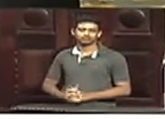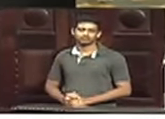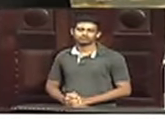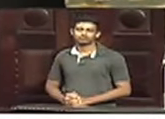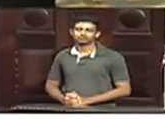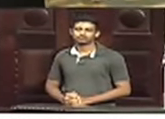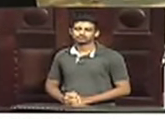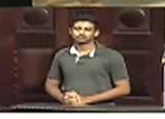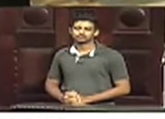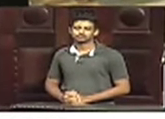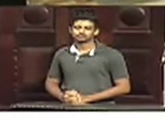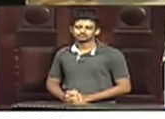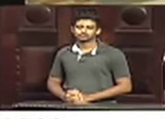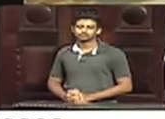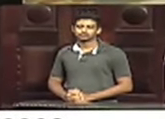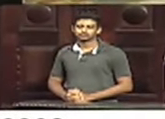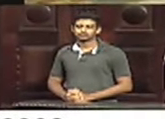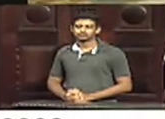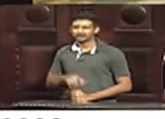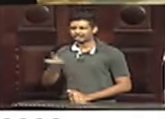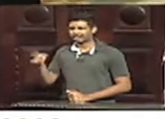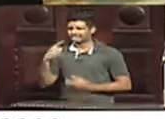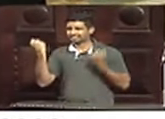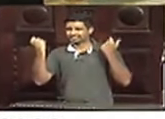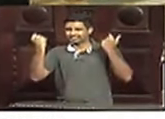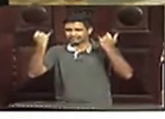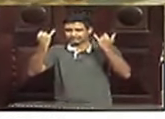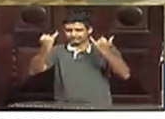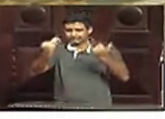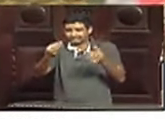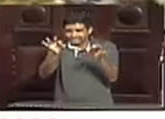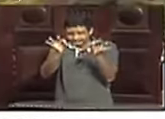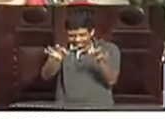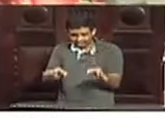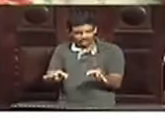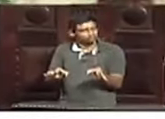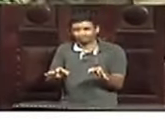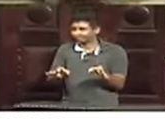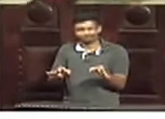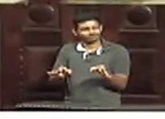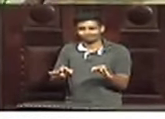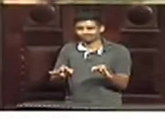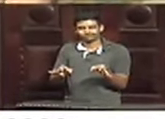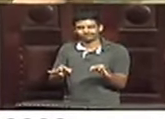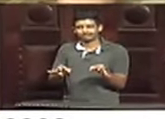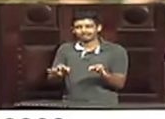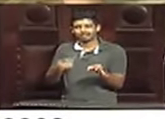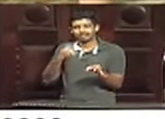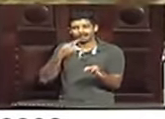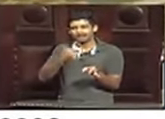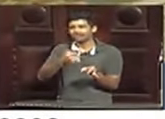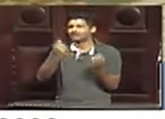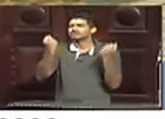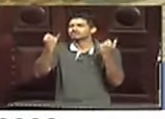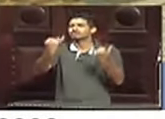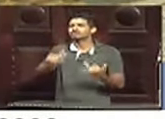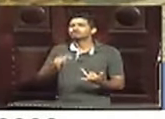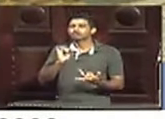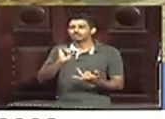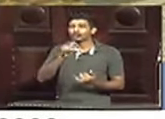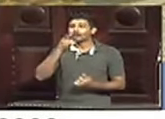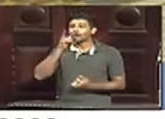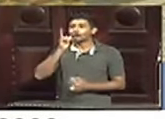deram com precisão a notícia e os fatos ocorridos na tarde